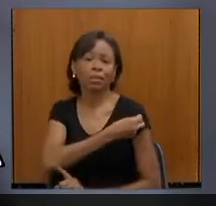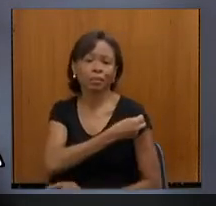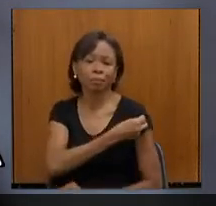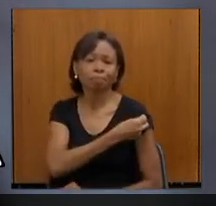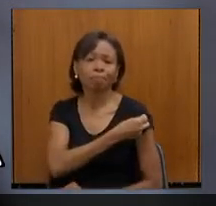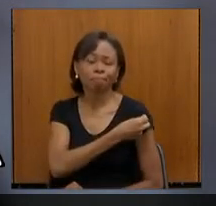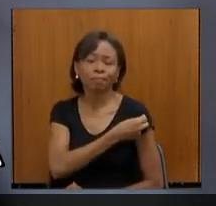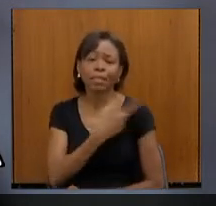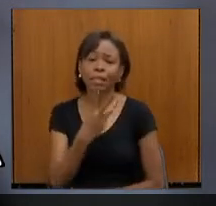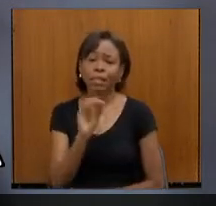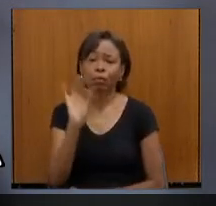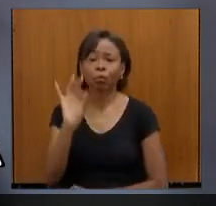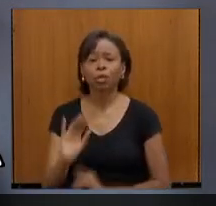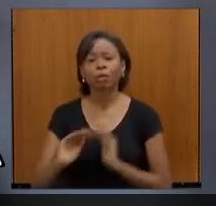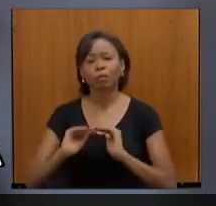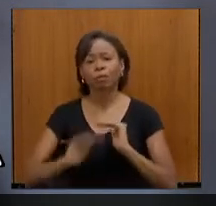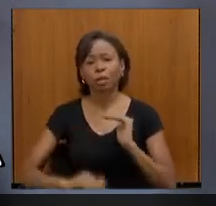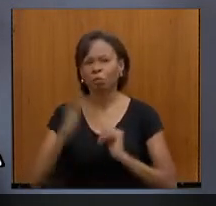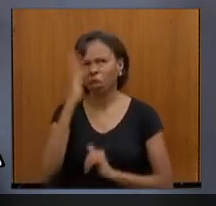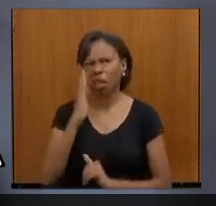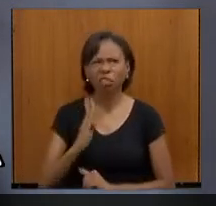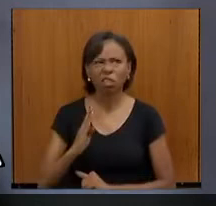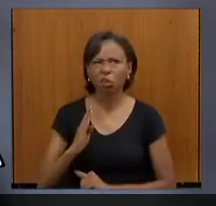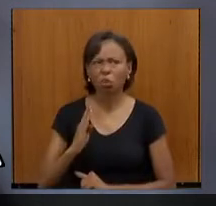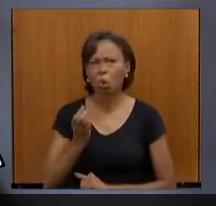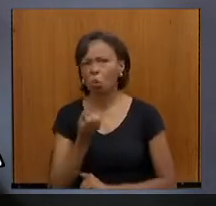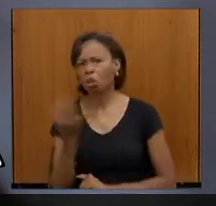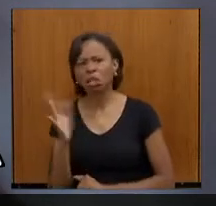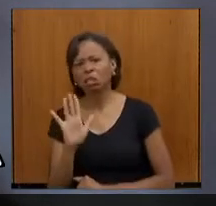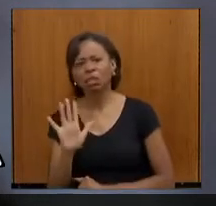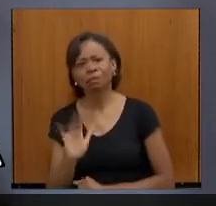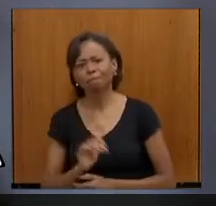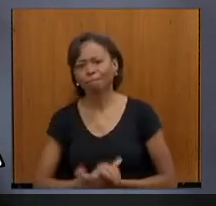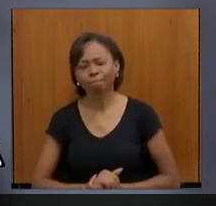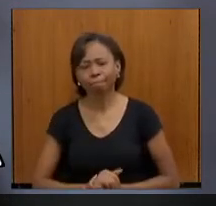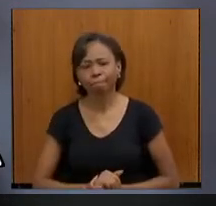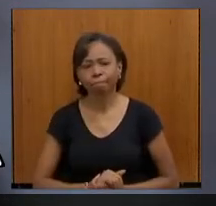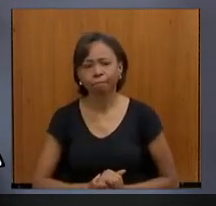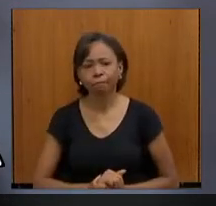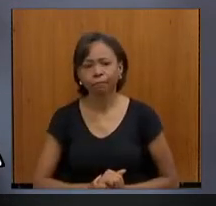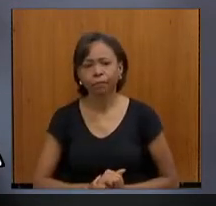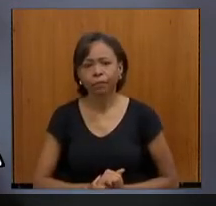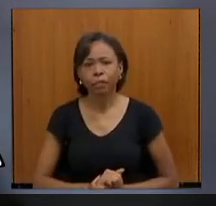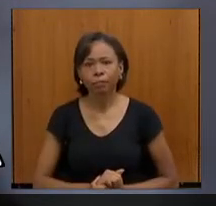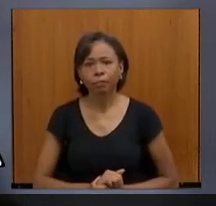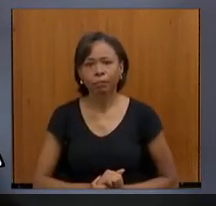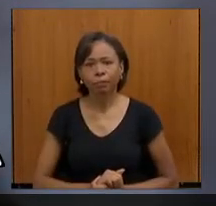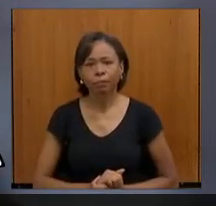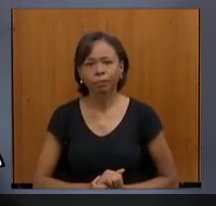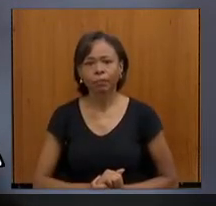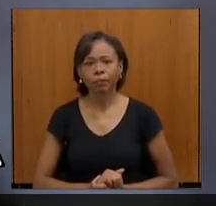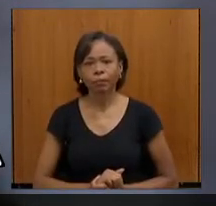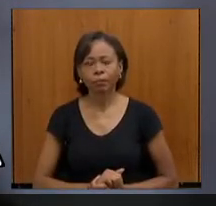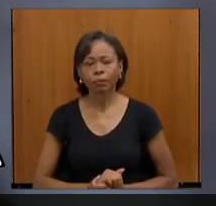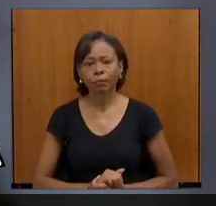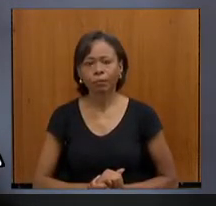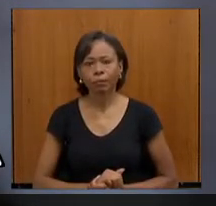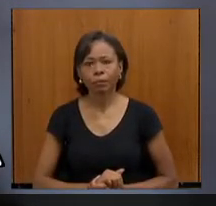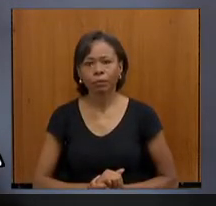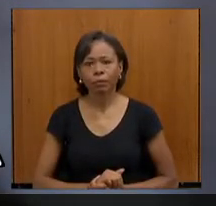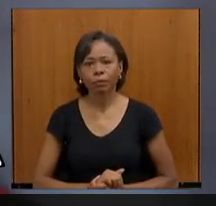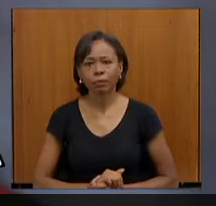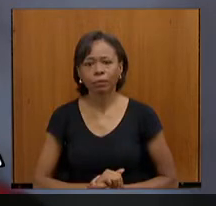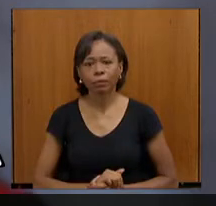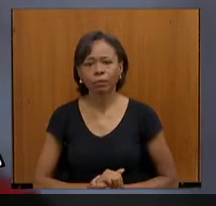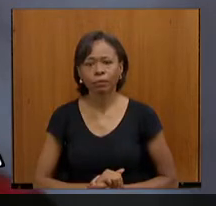no Brasil eu não tenho esse número exato, mas na região. Próximo, por favor. O que a gente, desde o CLAP, está